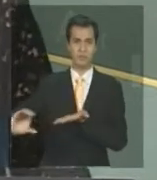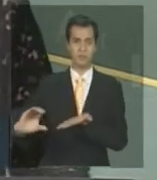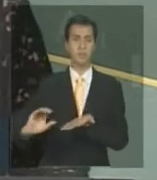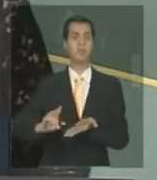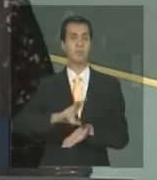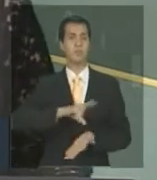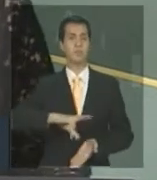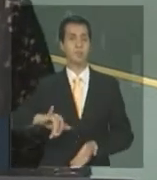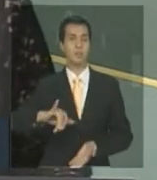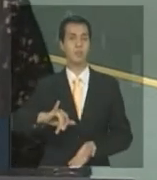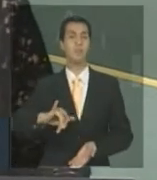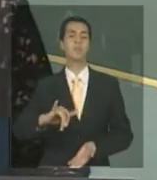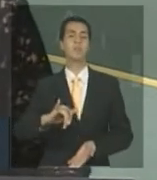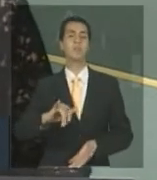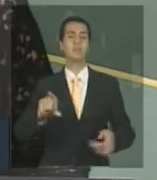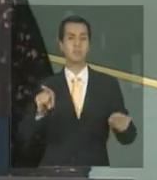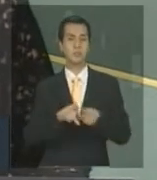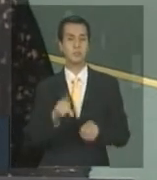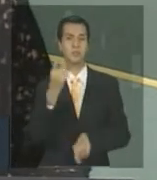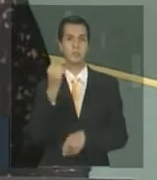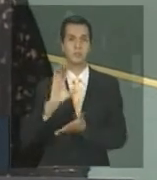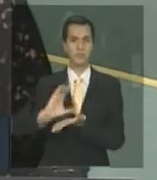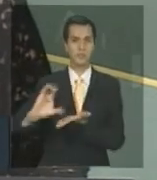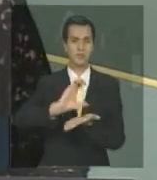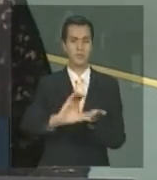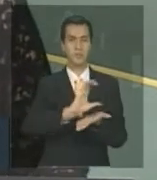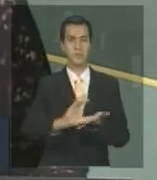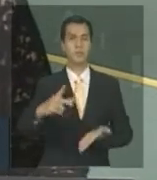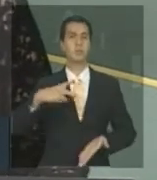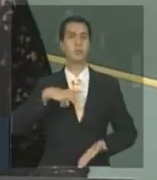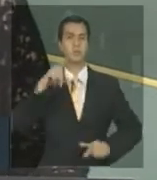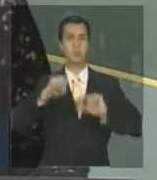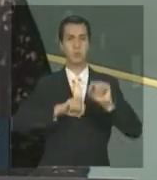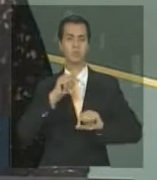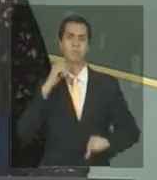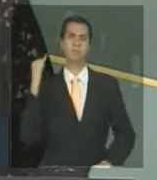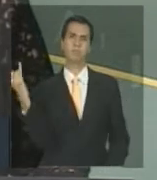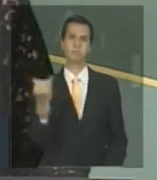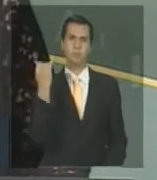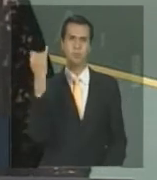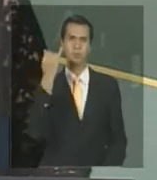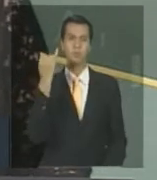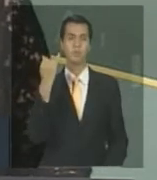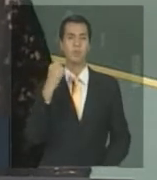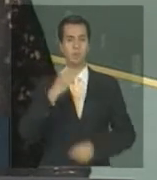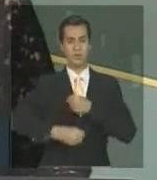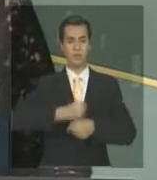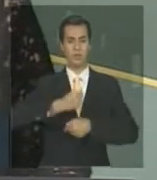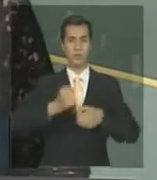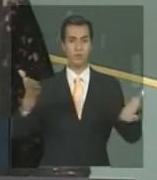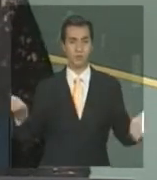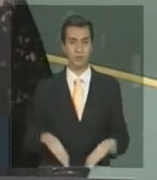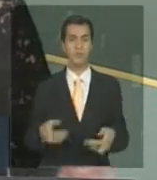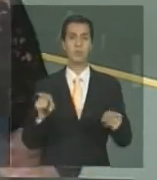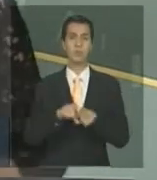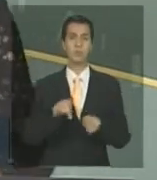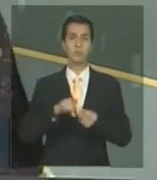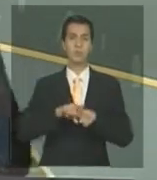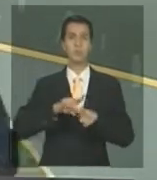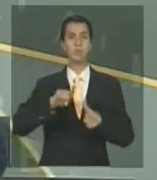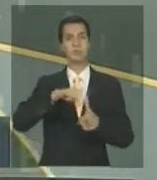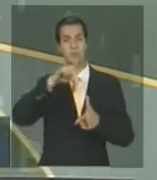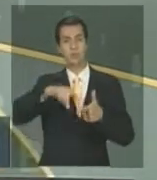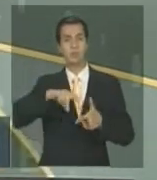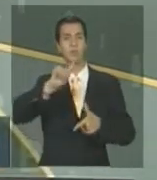com o investimento privado, um dos fatores decisivos deste ano e dos próximos,